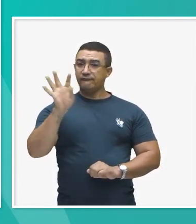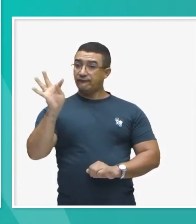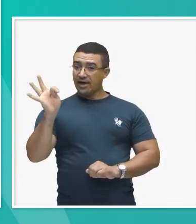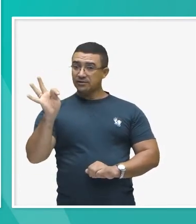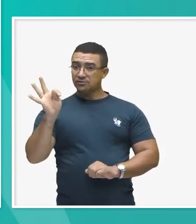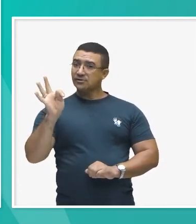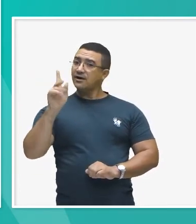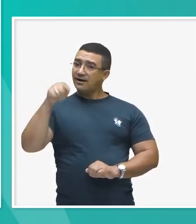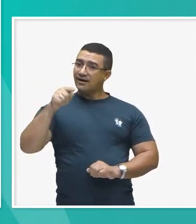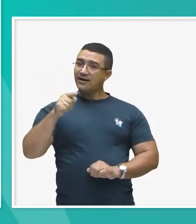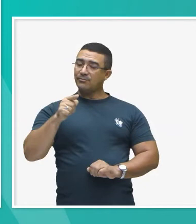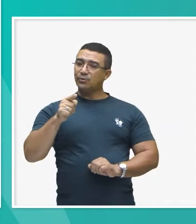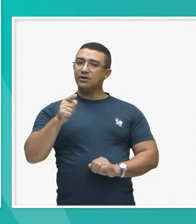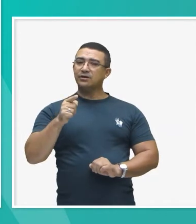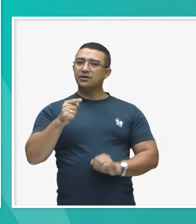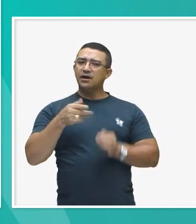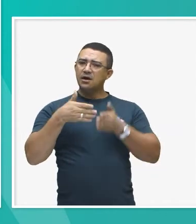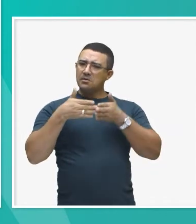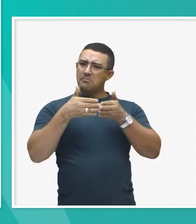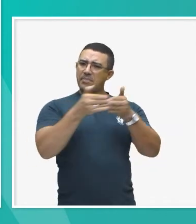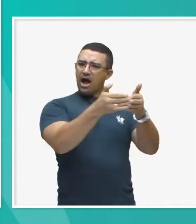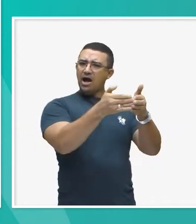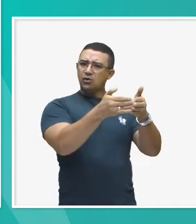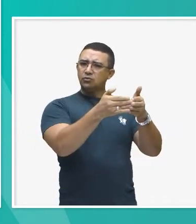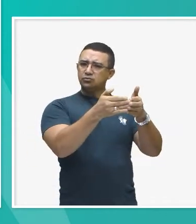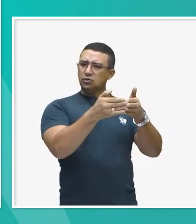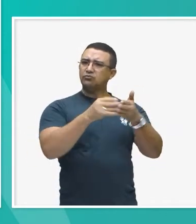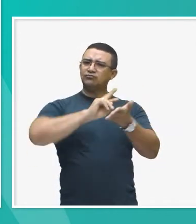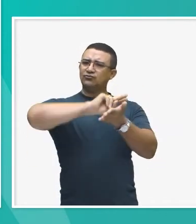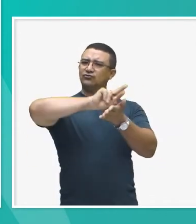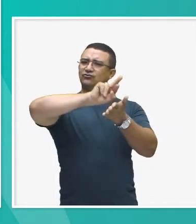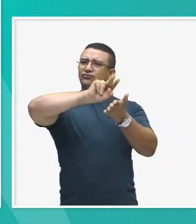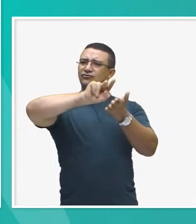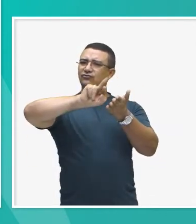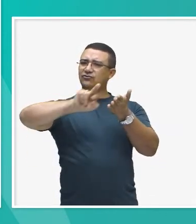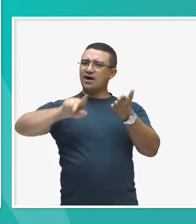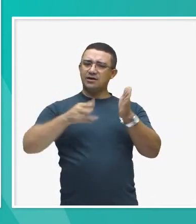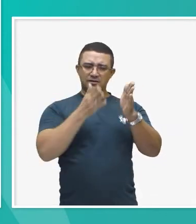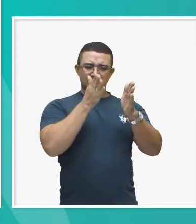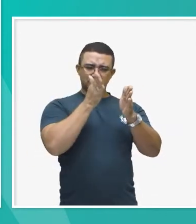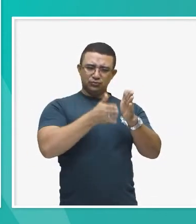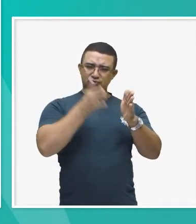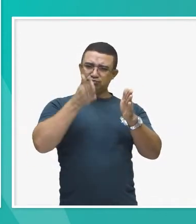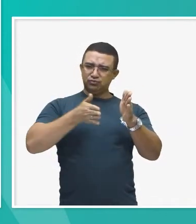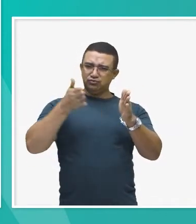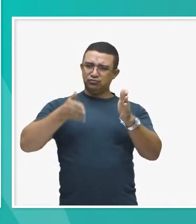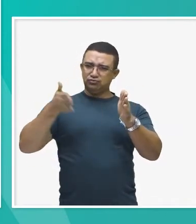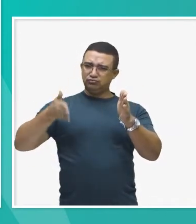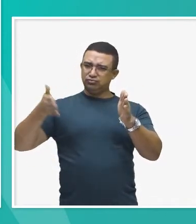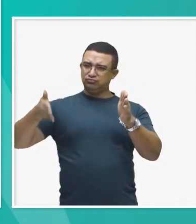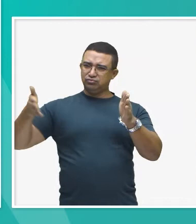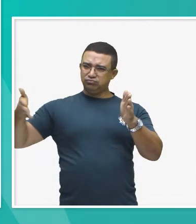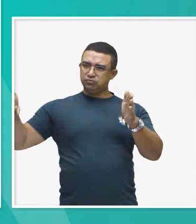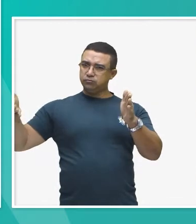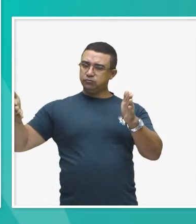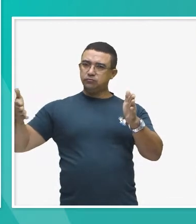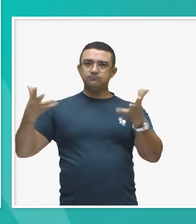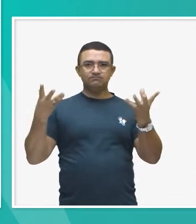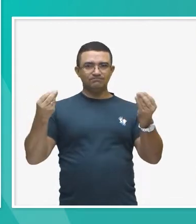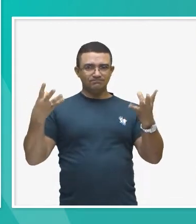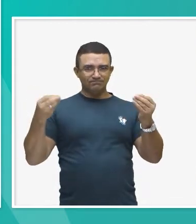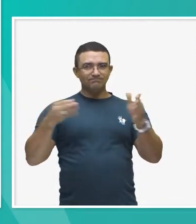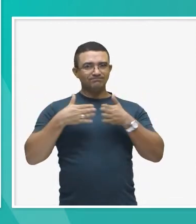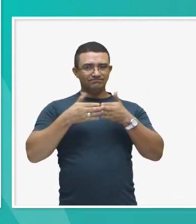né, importante saber que um conjunto de ship, de navios, é fleet, frota. Fleet,